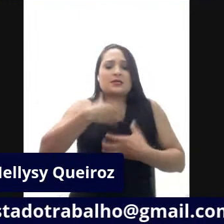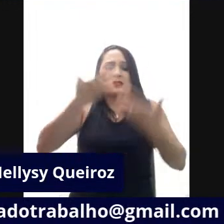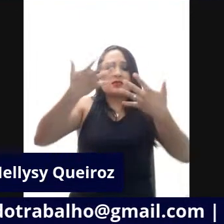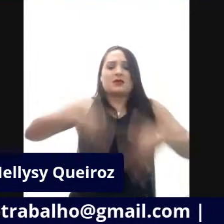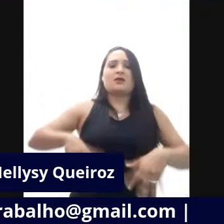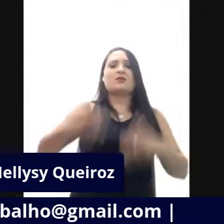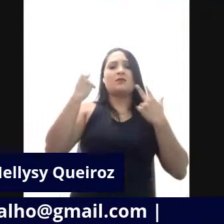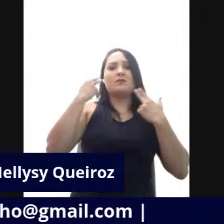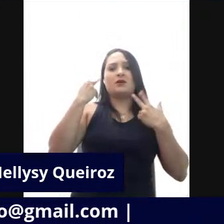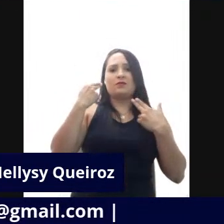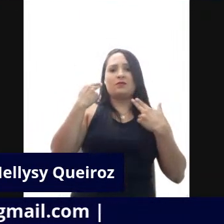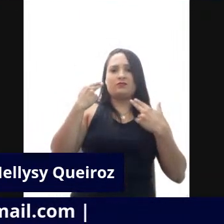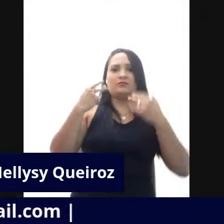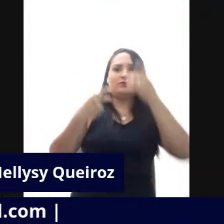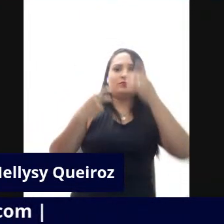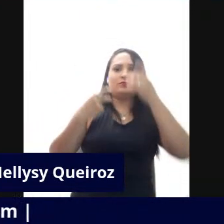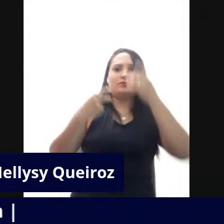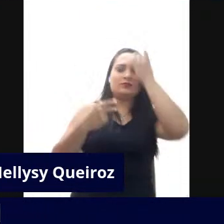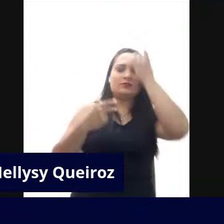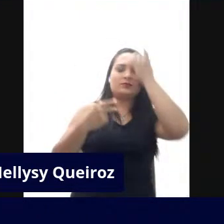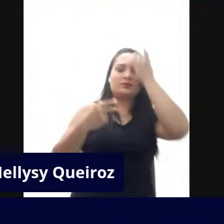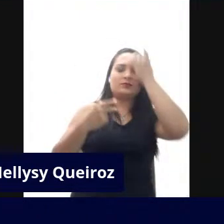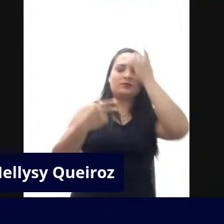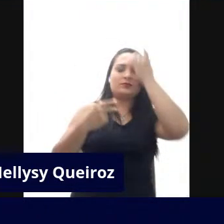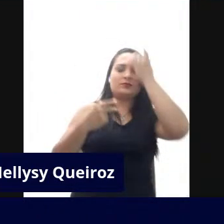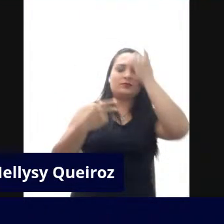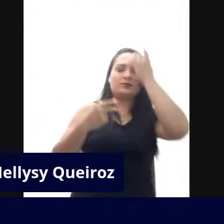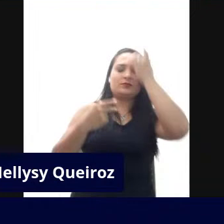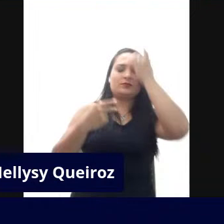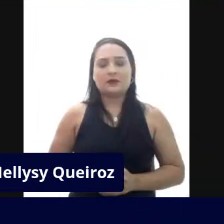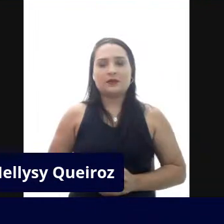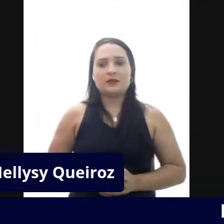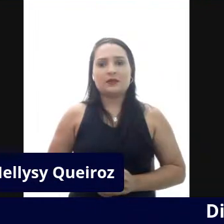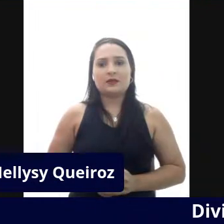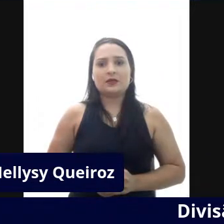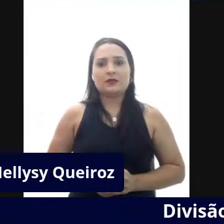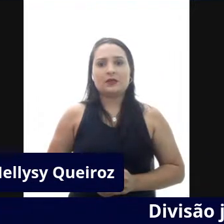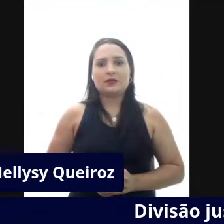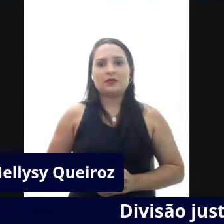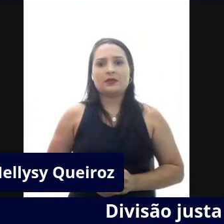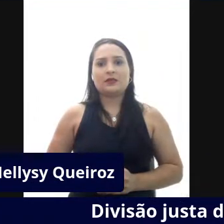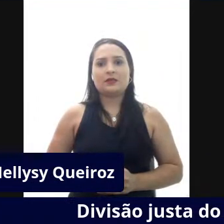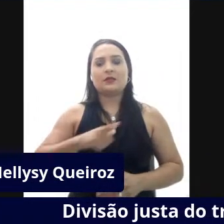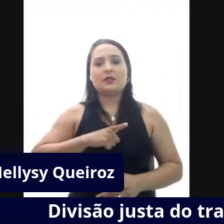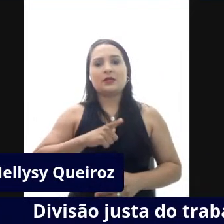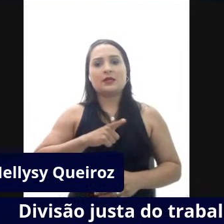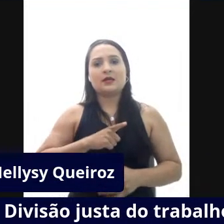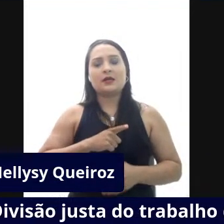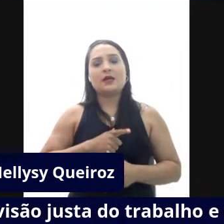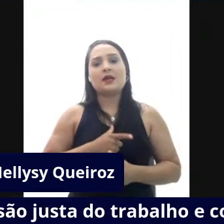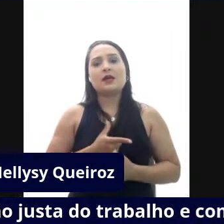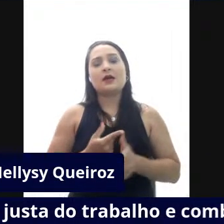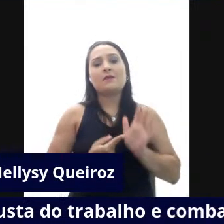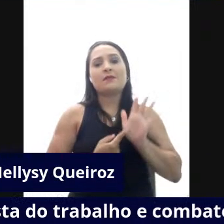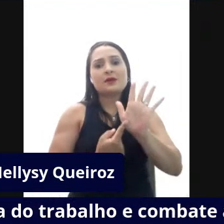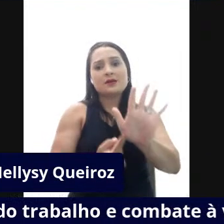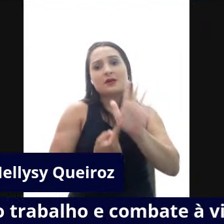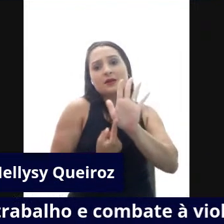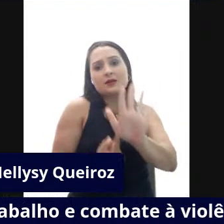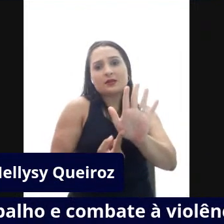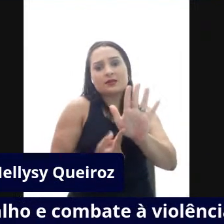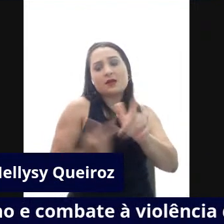uma das nossas inquietações é dar visibilidade a esse problema, né,